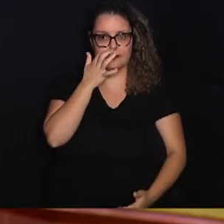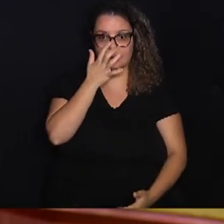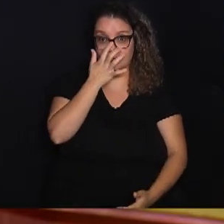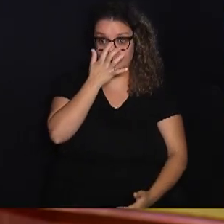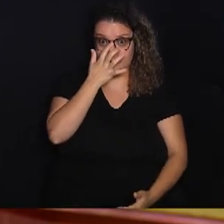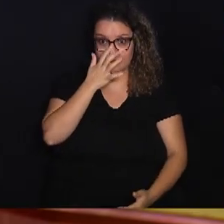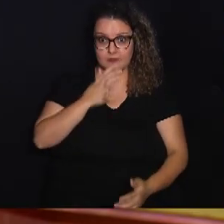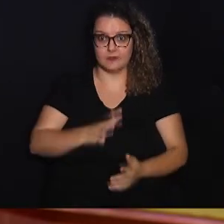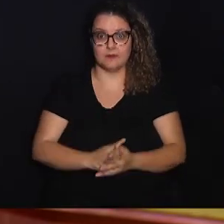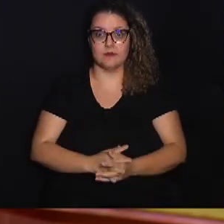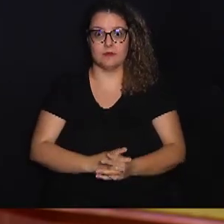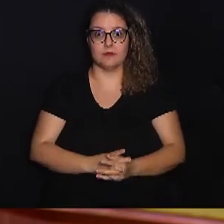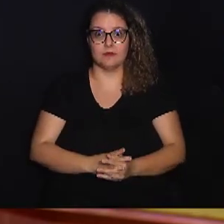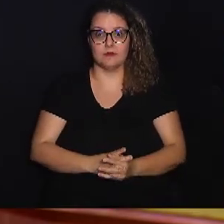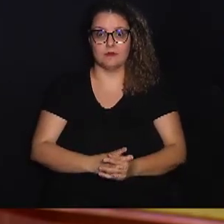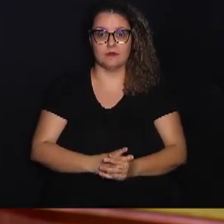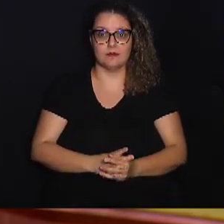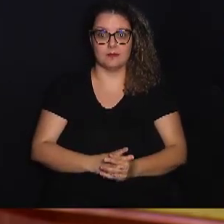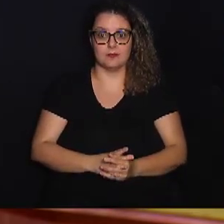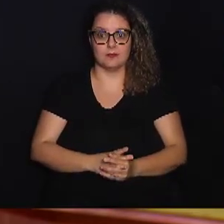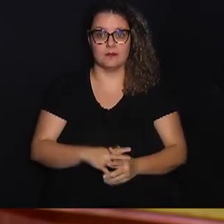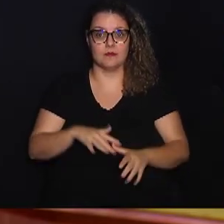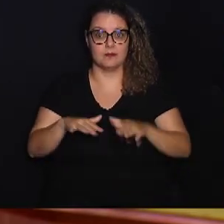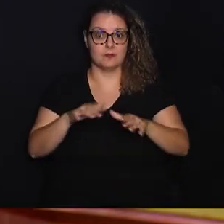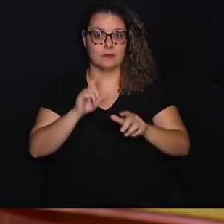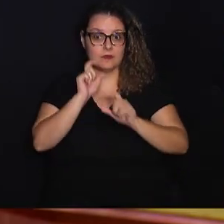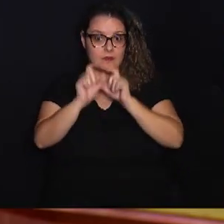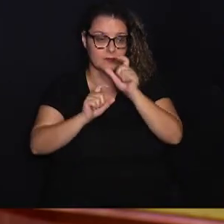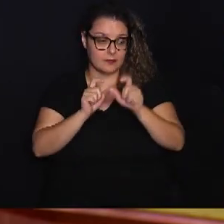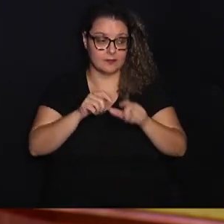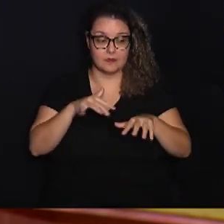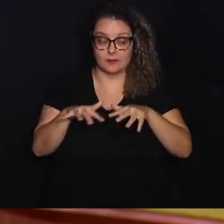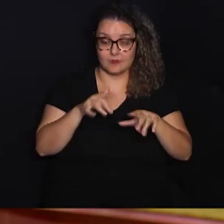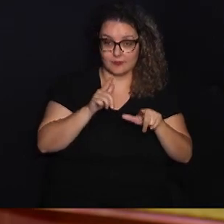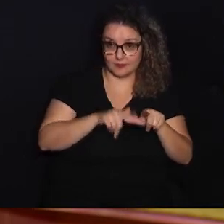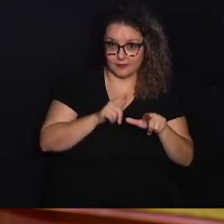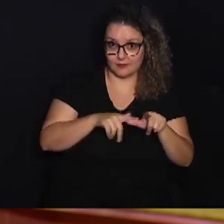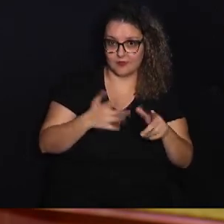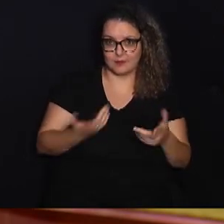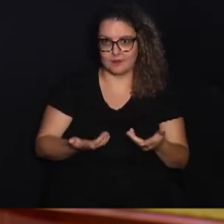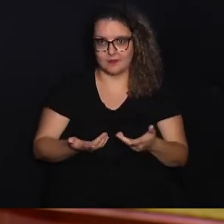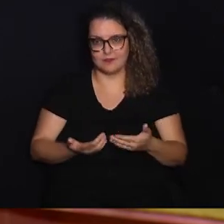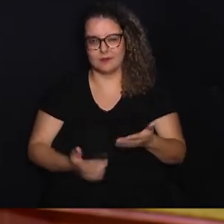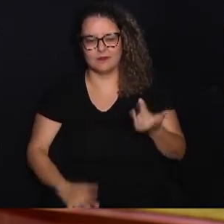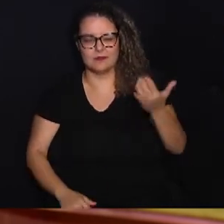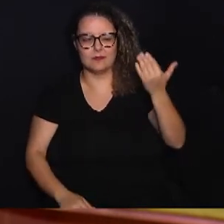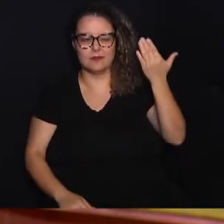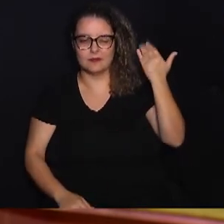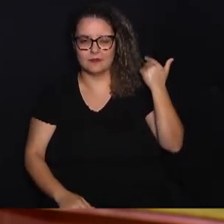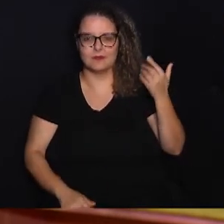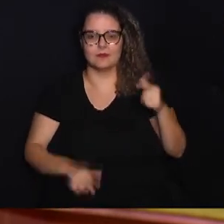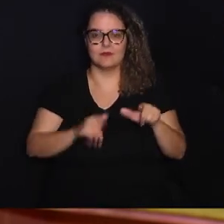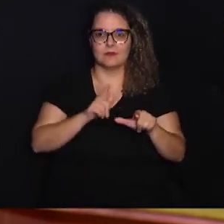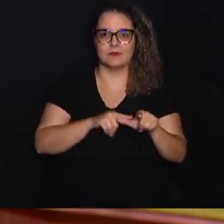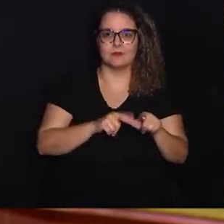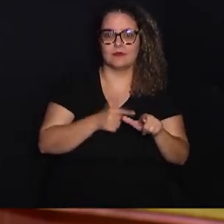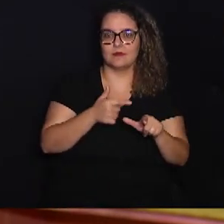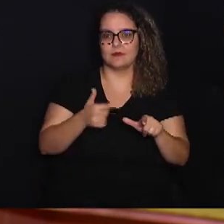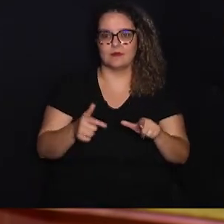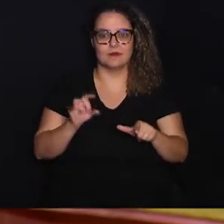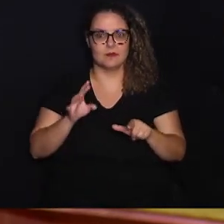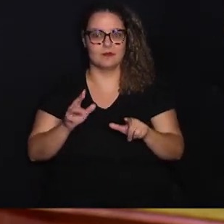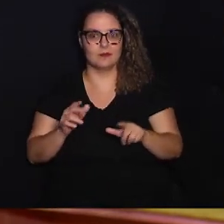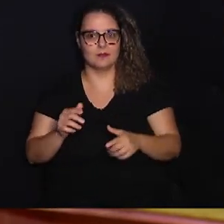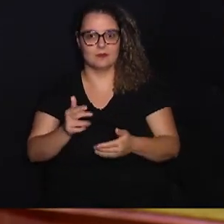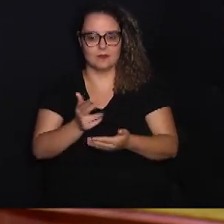a dança, é o movimento das palavras, é o movimento das letras. Então, muito antigamente as letras não tinham só o